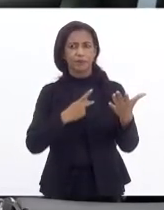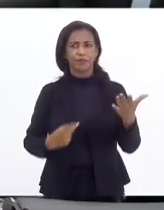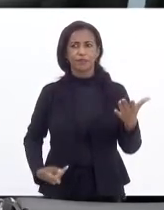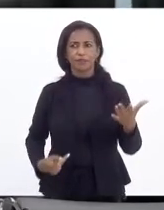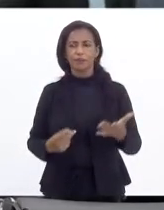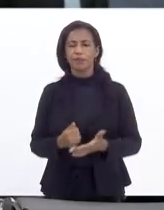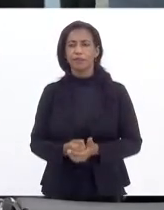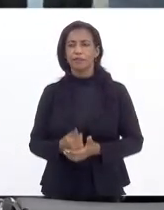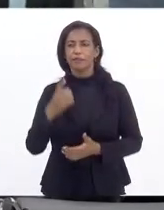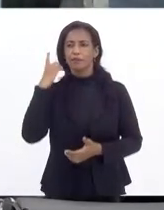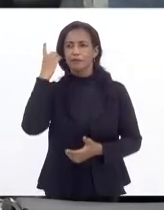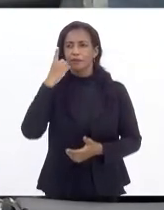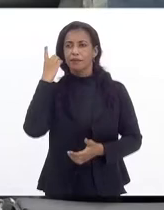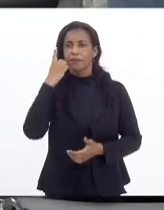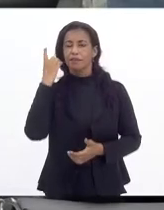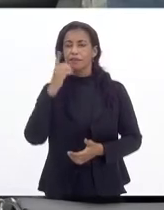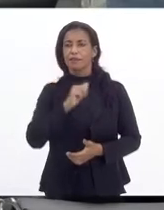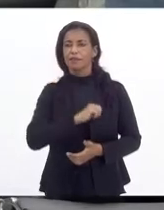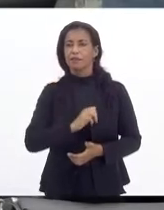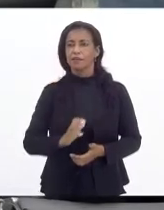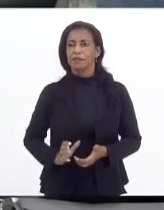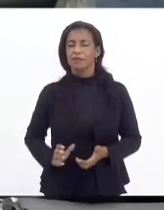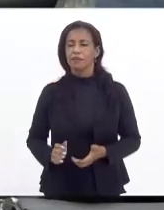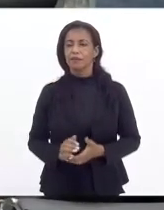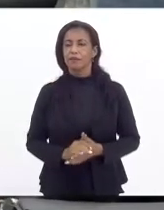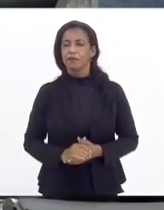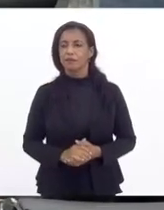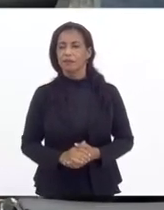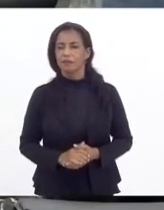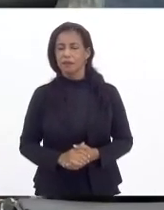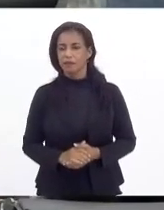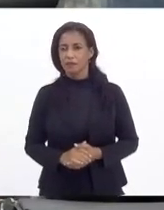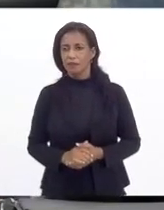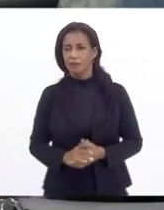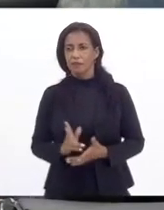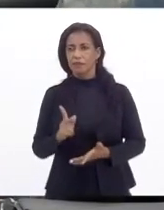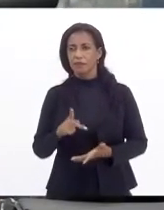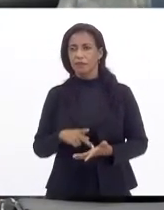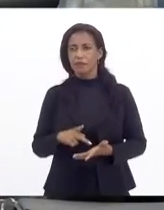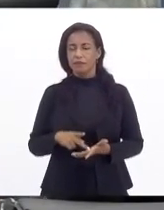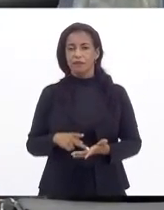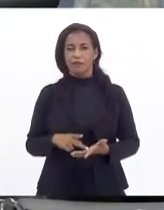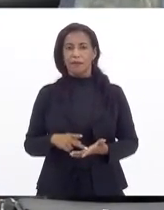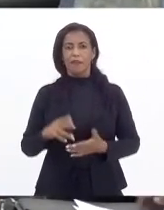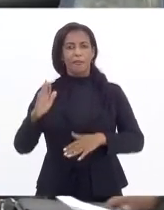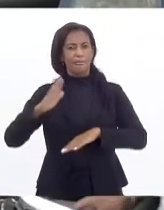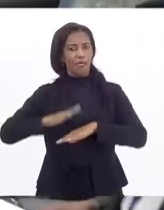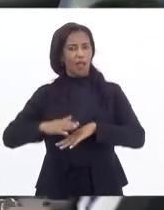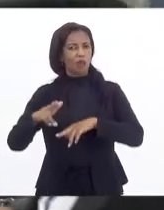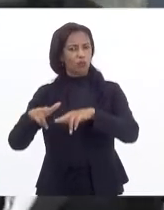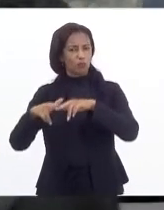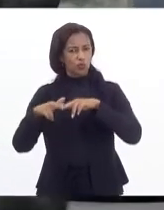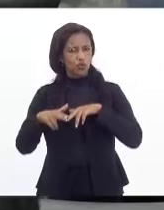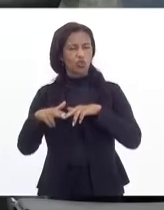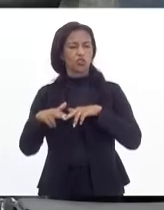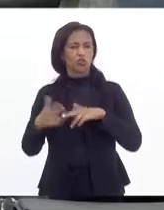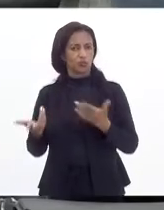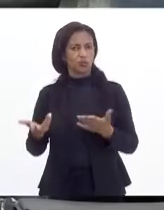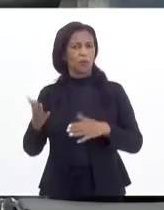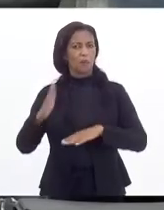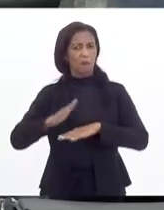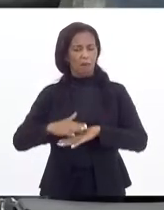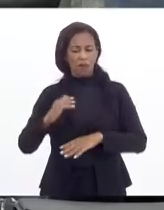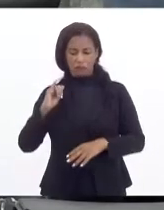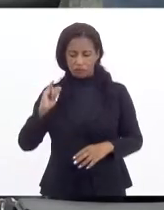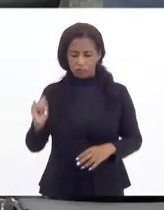Excelência, deputado André Ceciliano, realmente mais do que merecido e mais do que